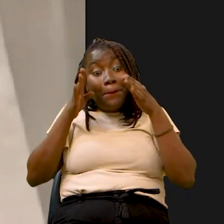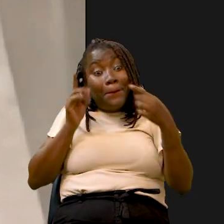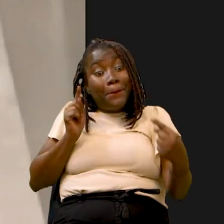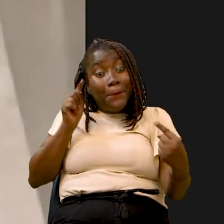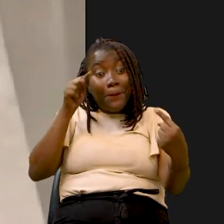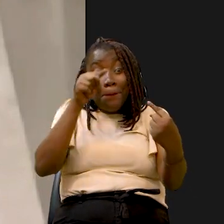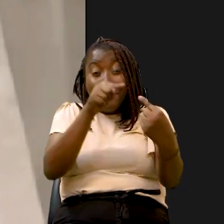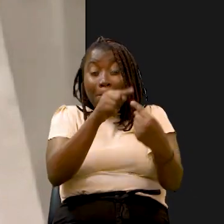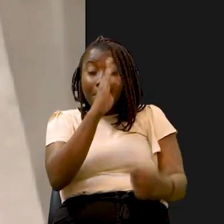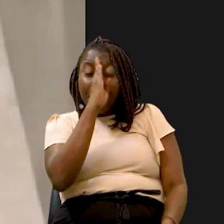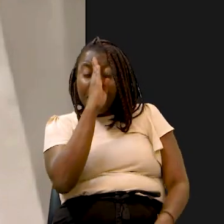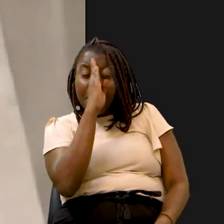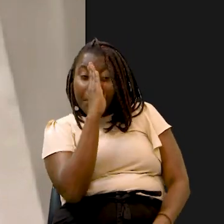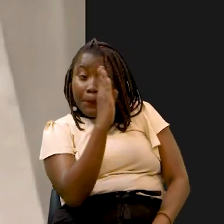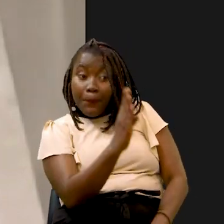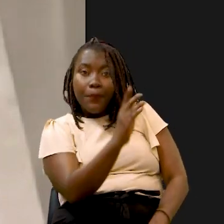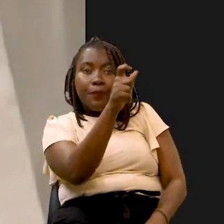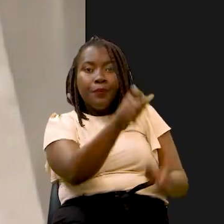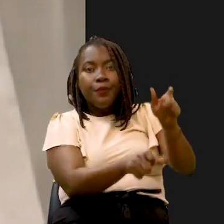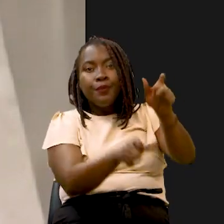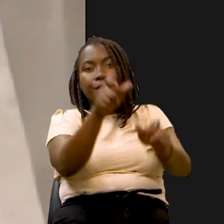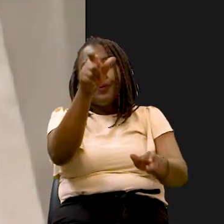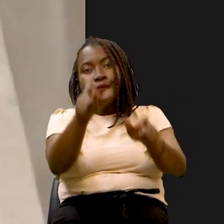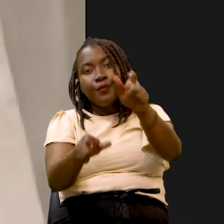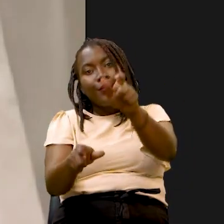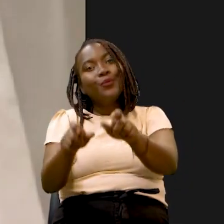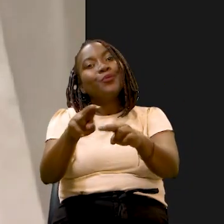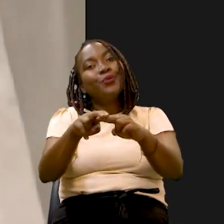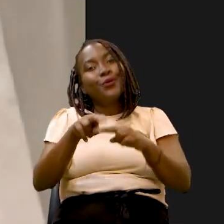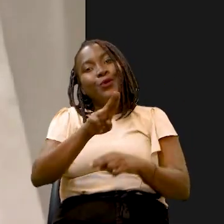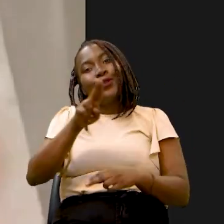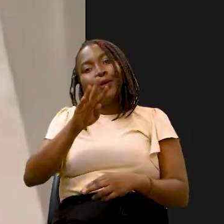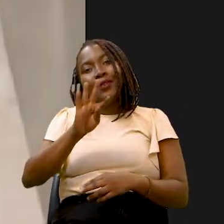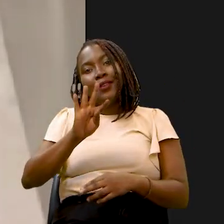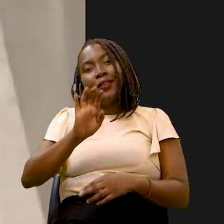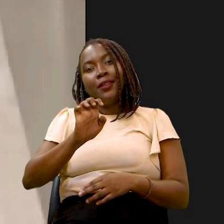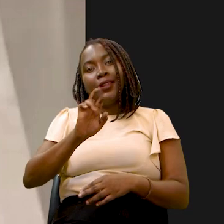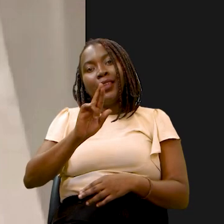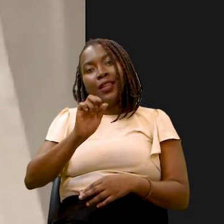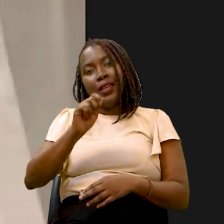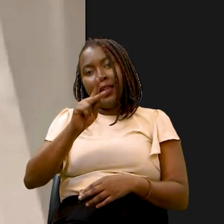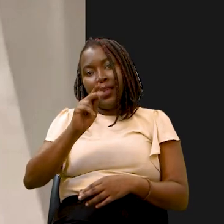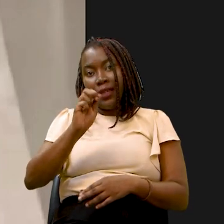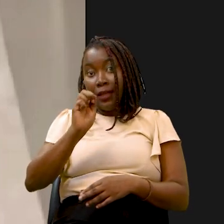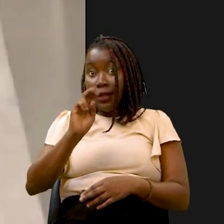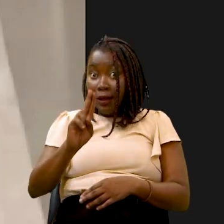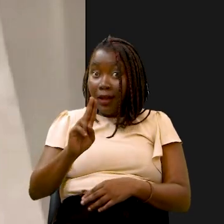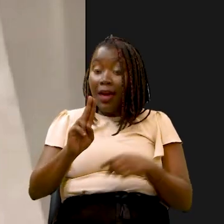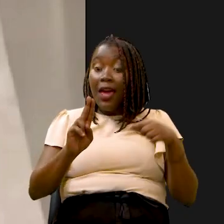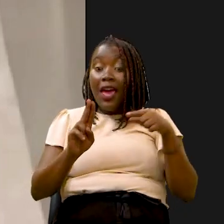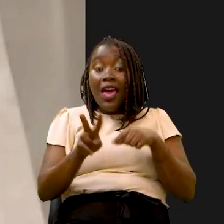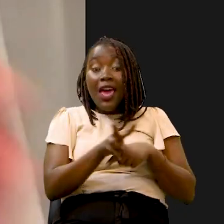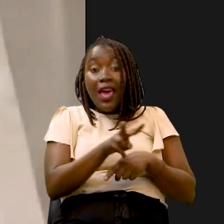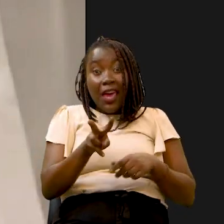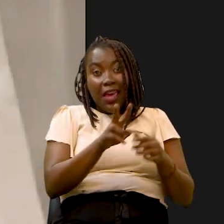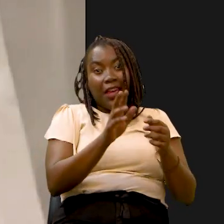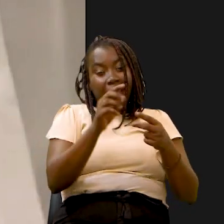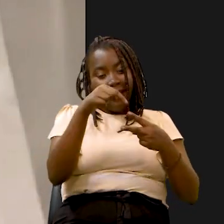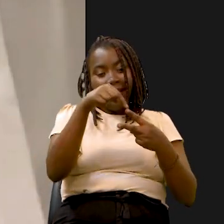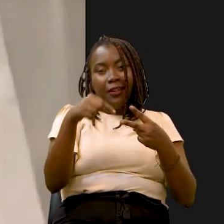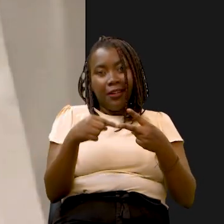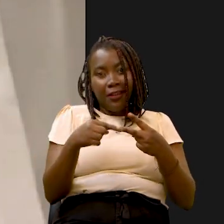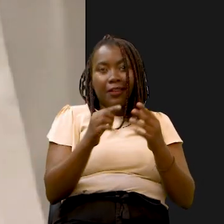medicamentos especificamente direcionados para esses alvos, daí o nome terapia-alvo. Essas